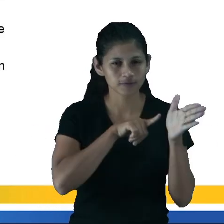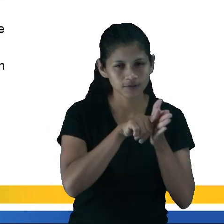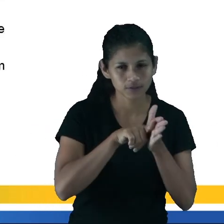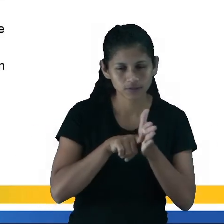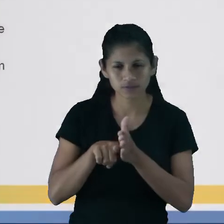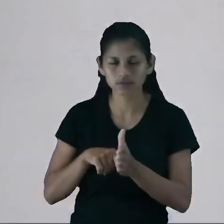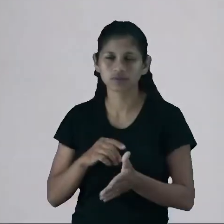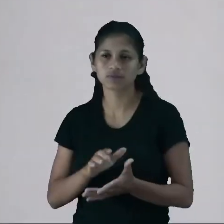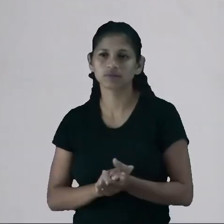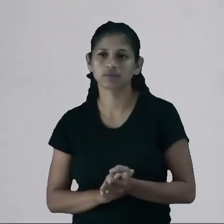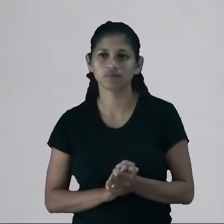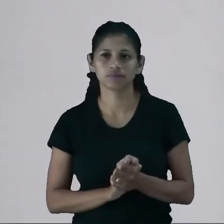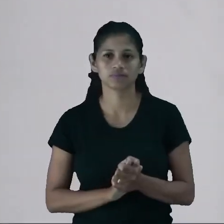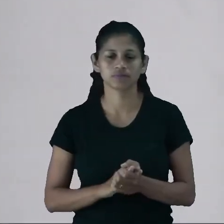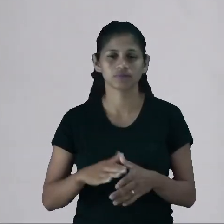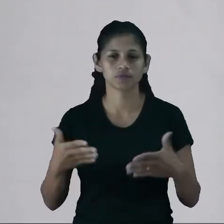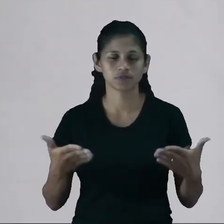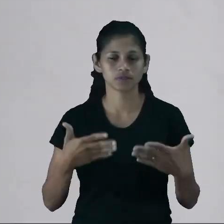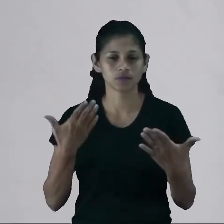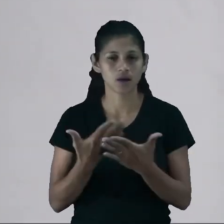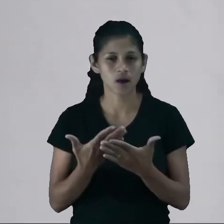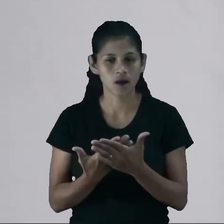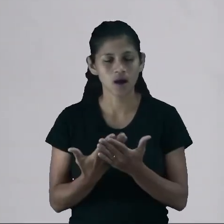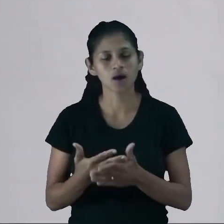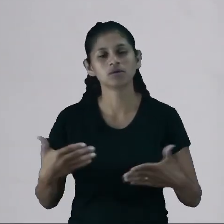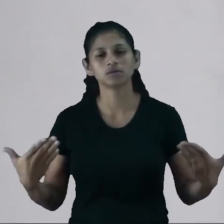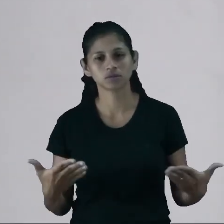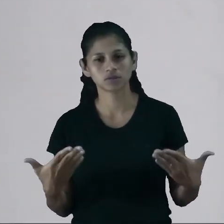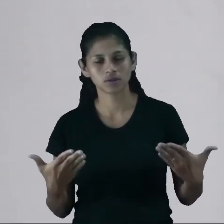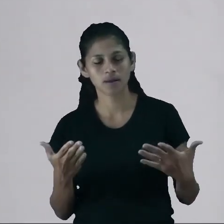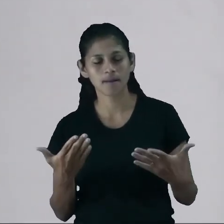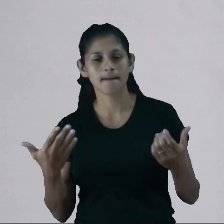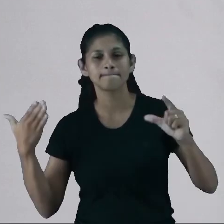Essa foi a nossa aula de hoje, tá? Para mais